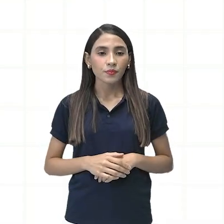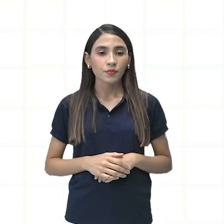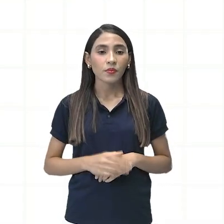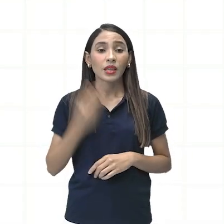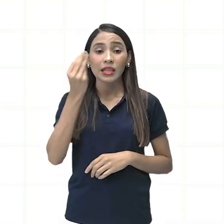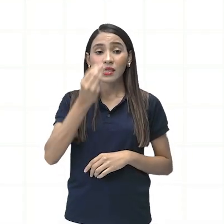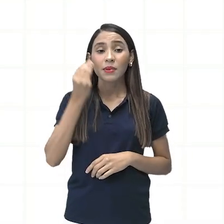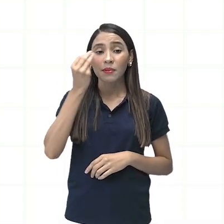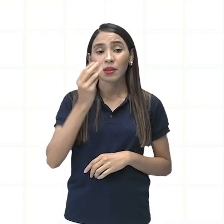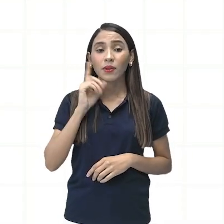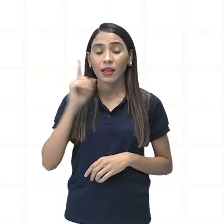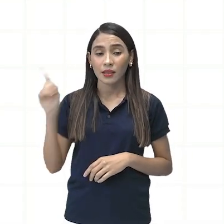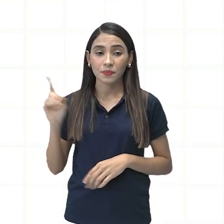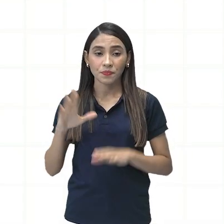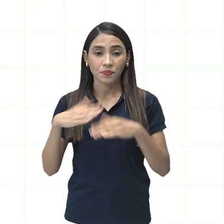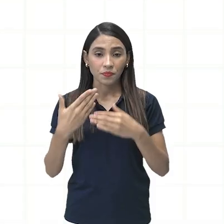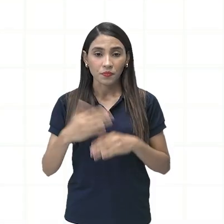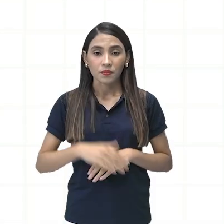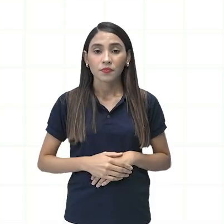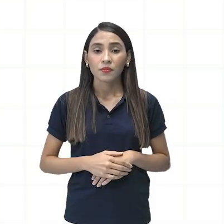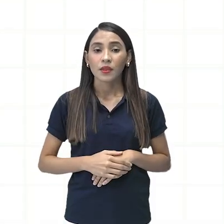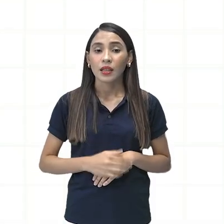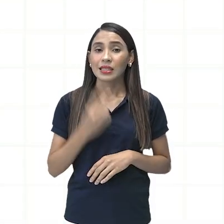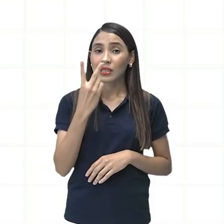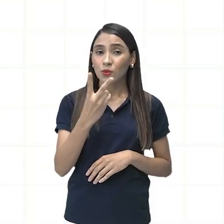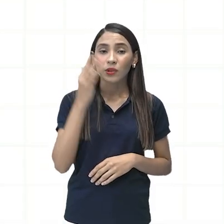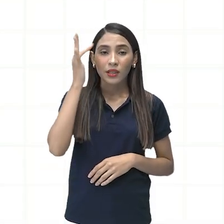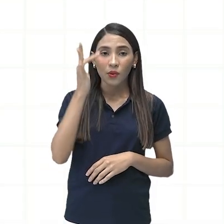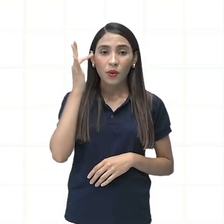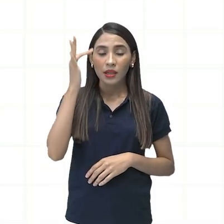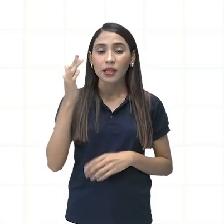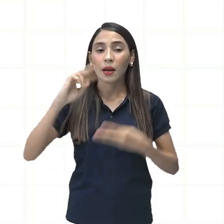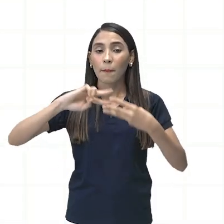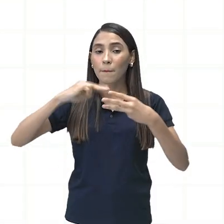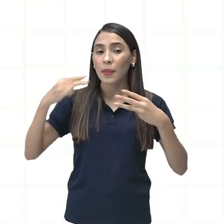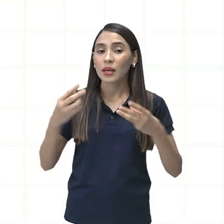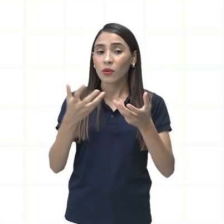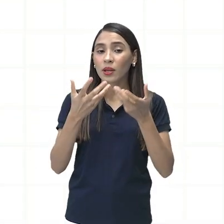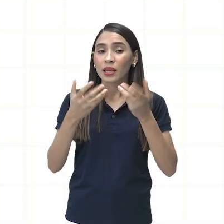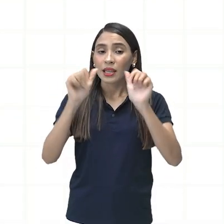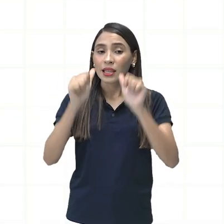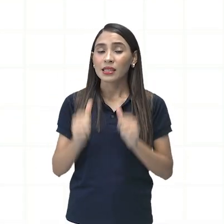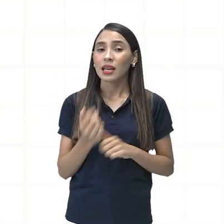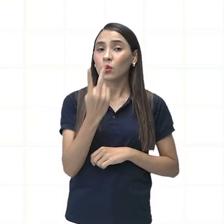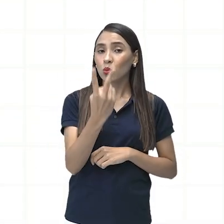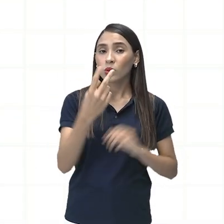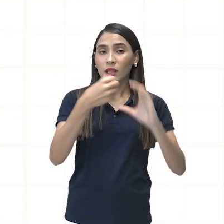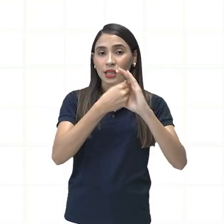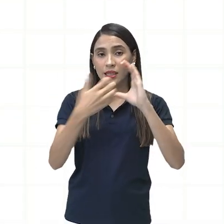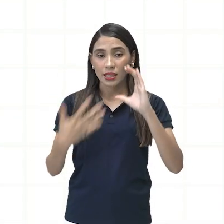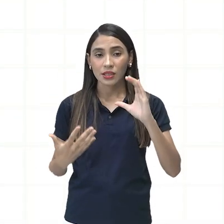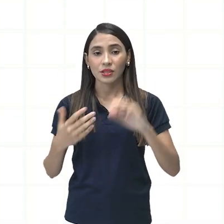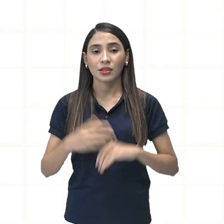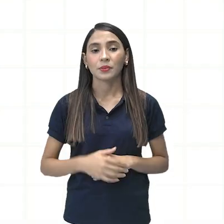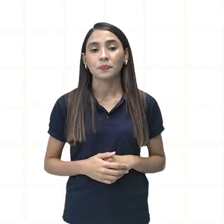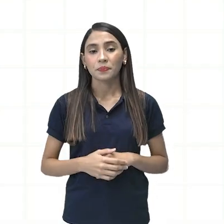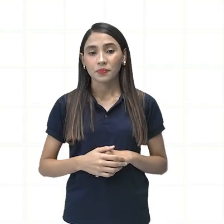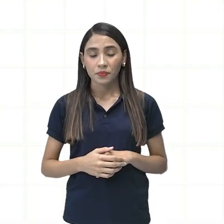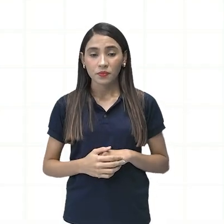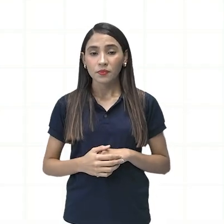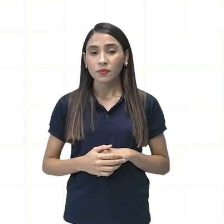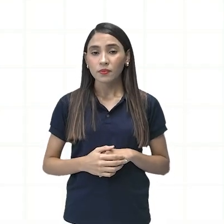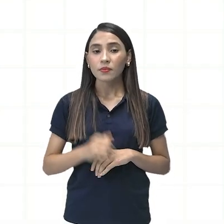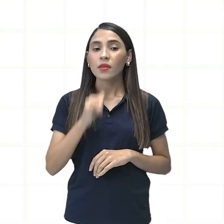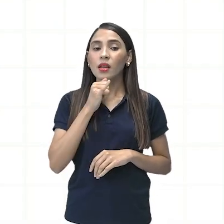desse experimento. Então, na segunda lei, Mendel quis avaliar 2 fatores, ou seja, 2 características.